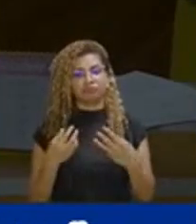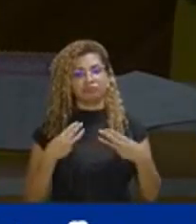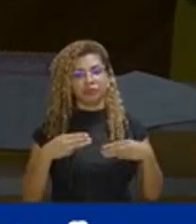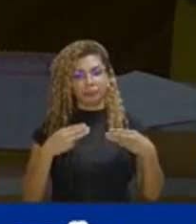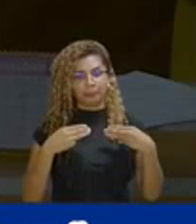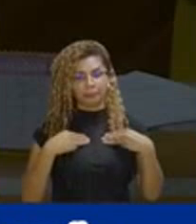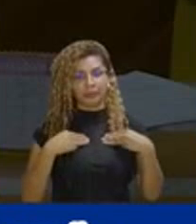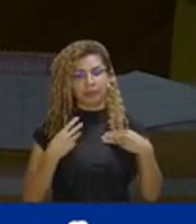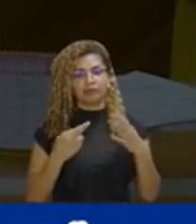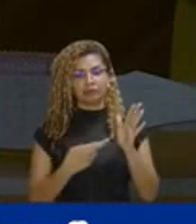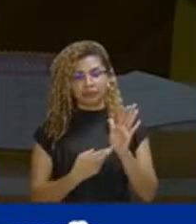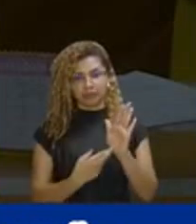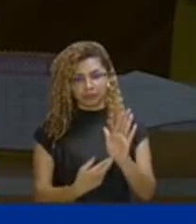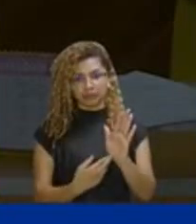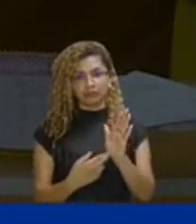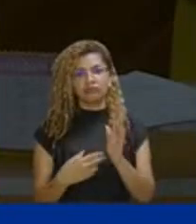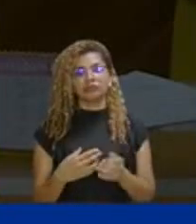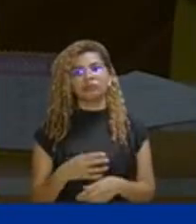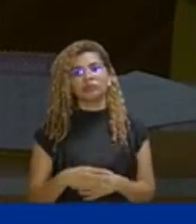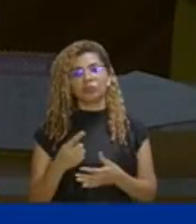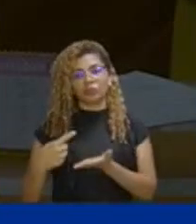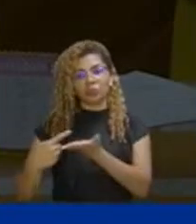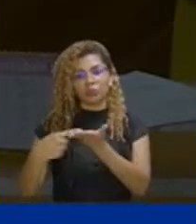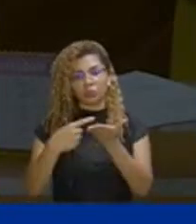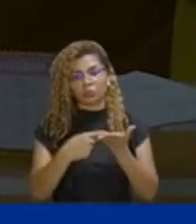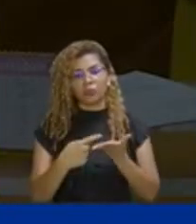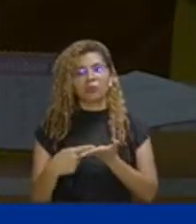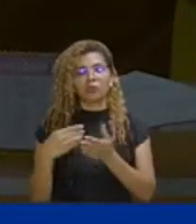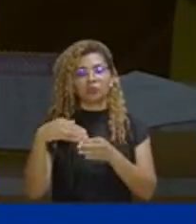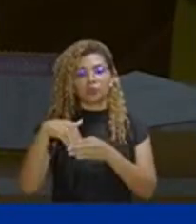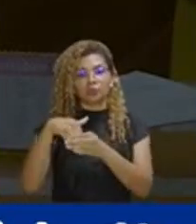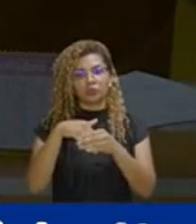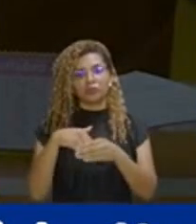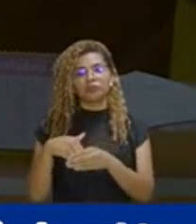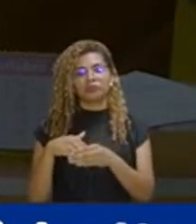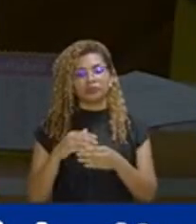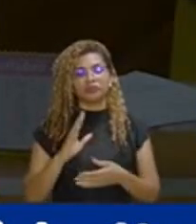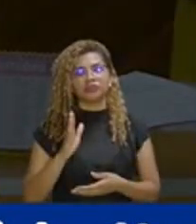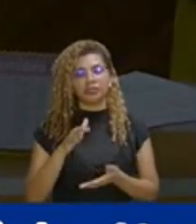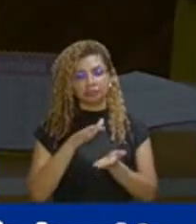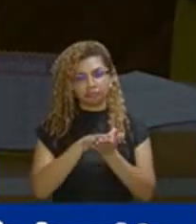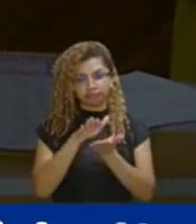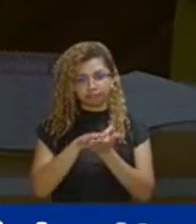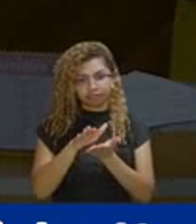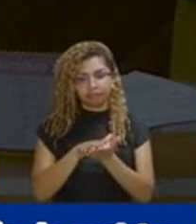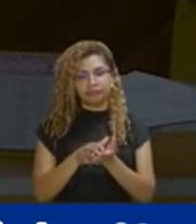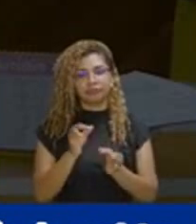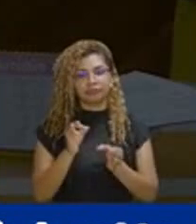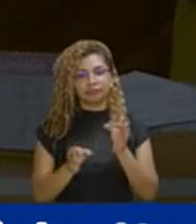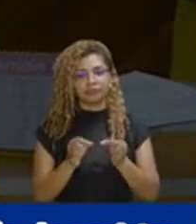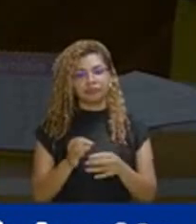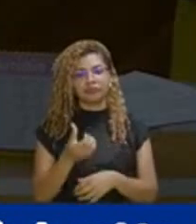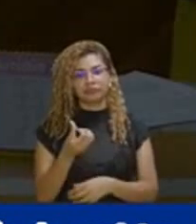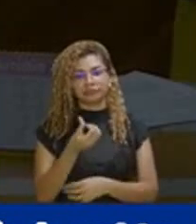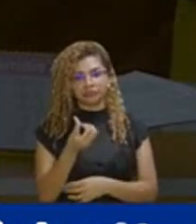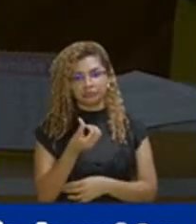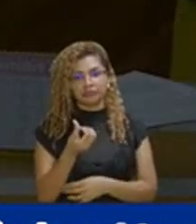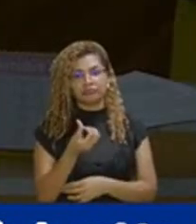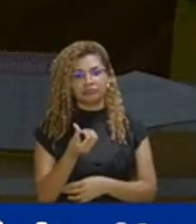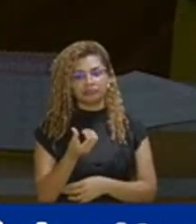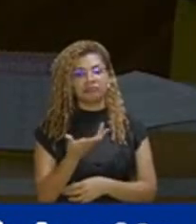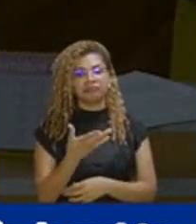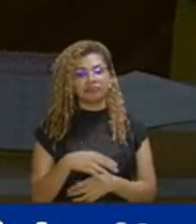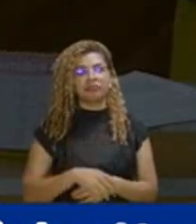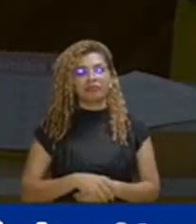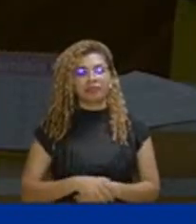relator. O acórdão 8476, publicado em sessão. Número 6 da pauta, recurso eleitoral na ação de impugnação do